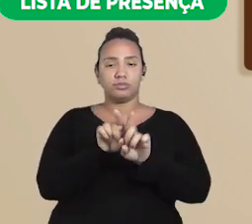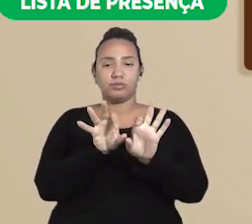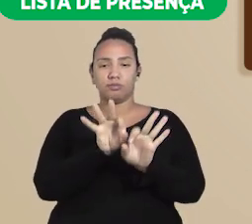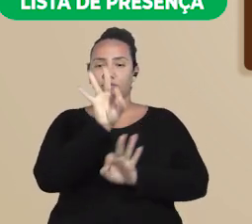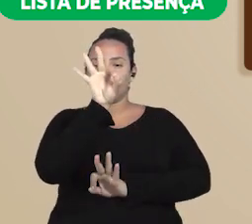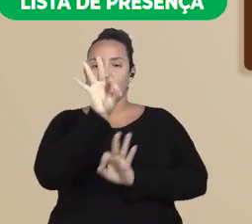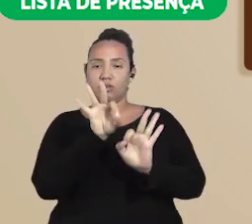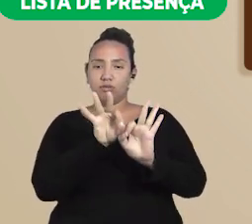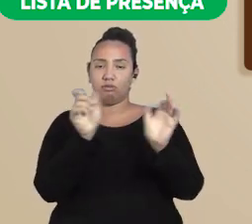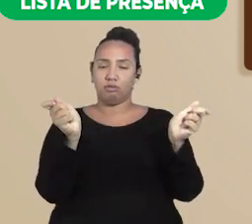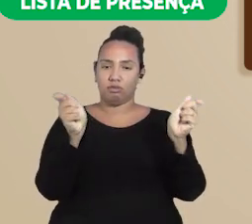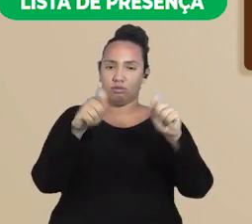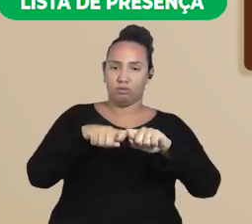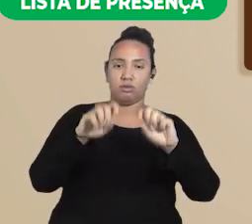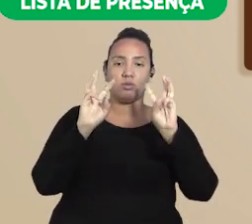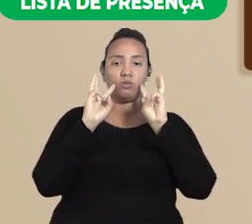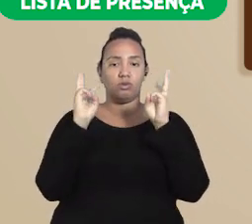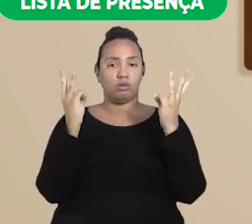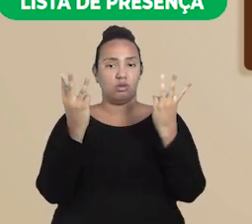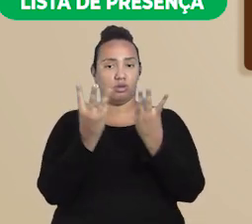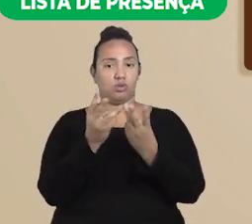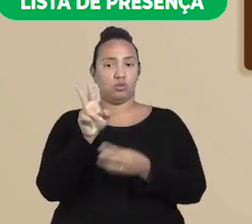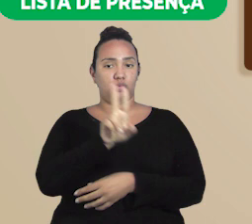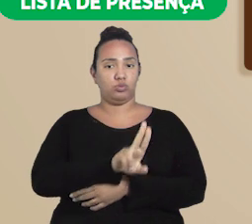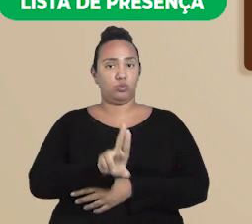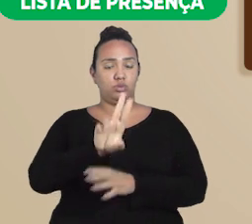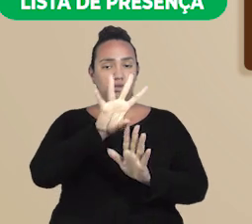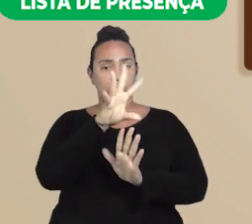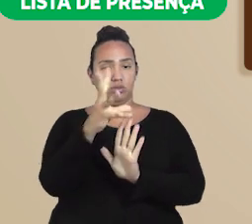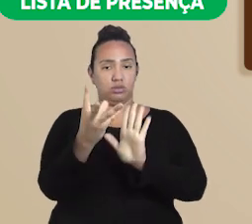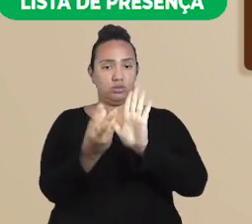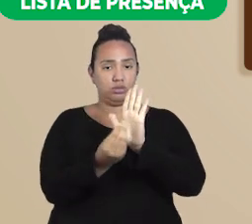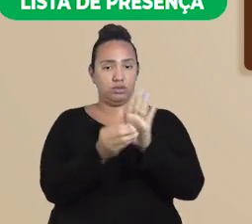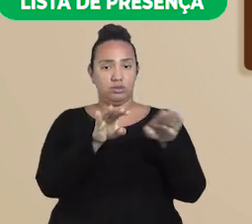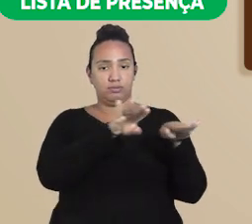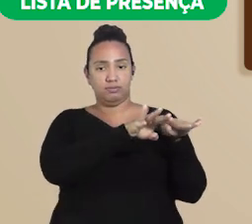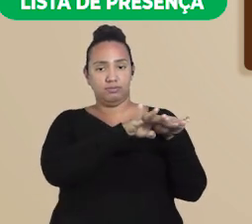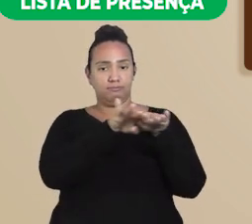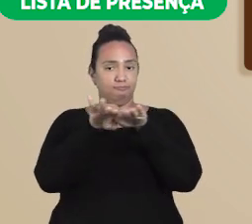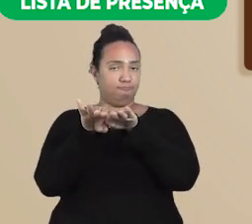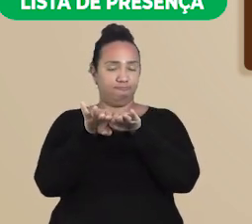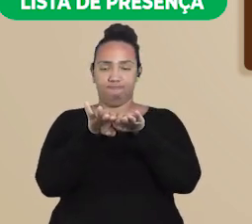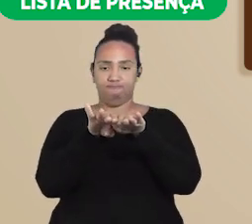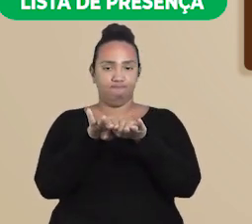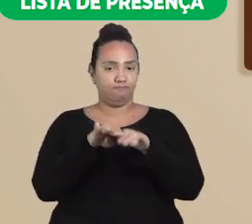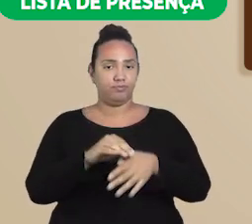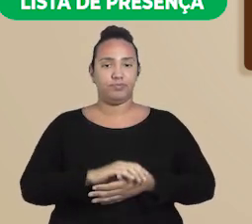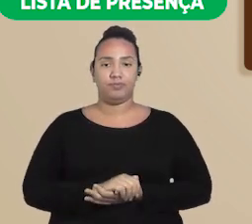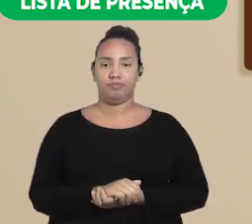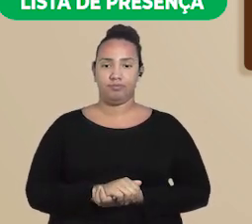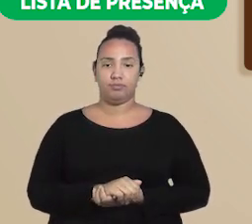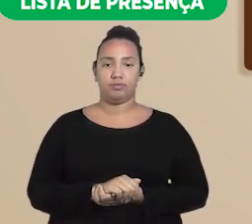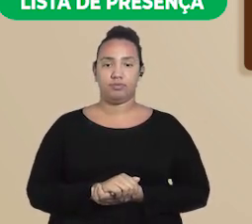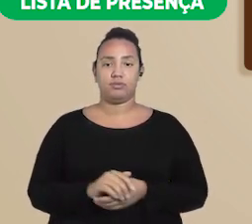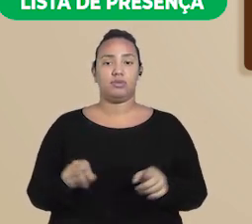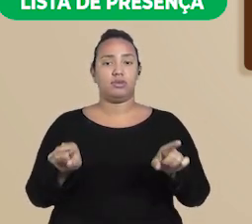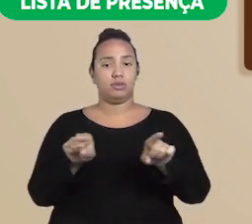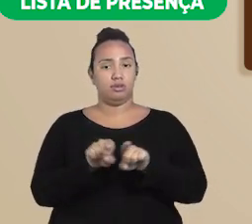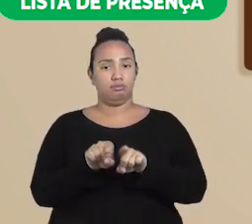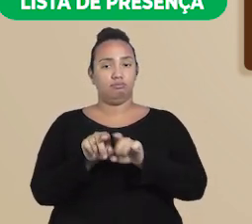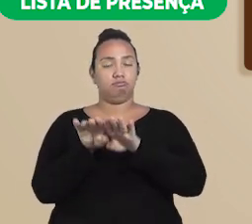estimar e medir a capacidade e massa, utilizando unidades de medidas não padronizadas